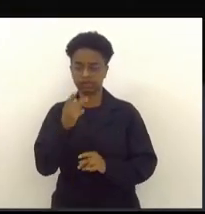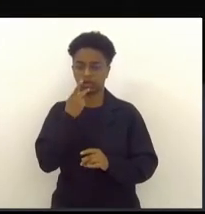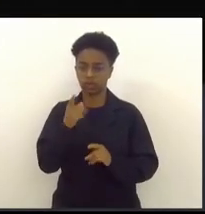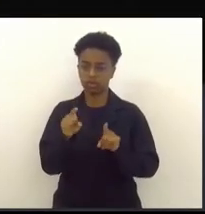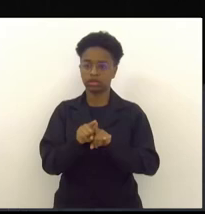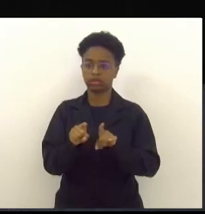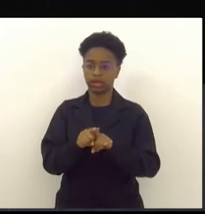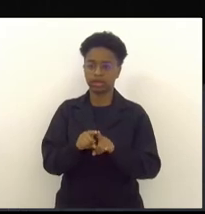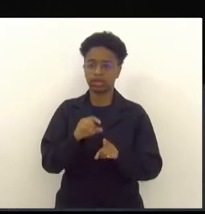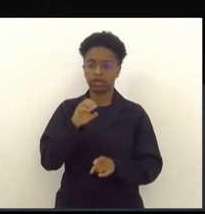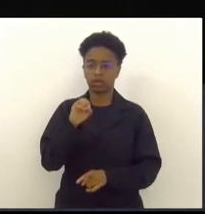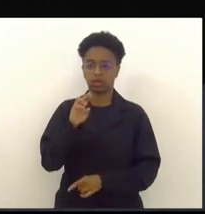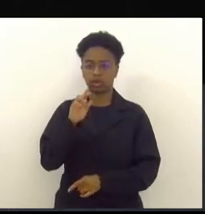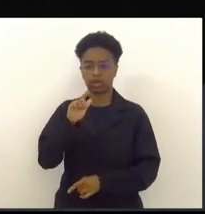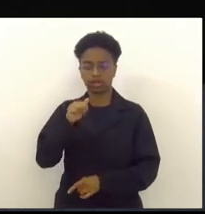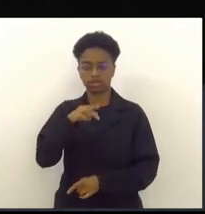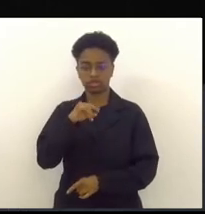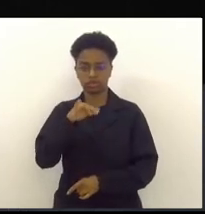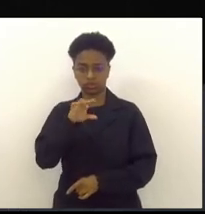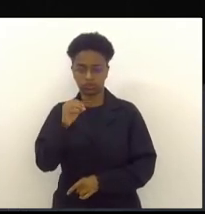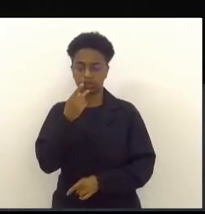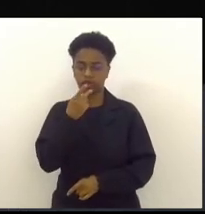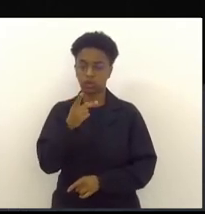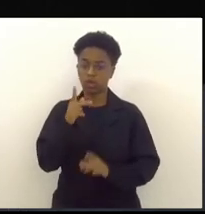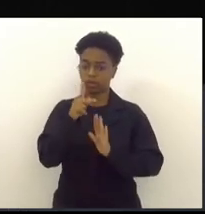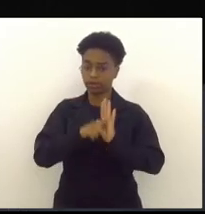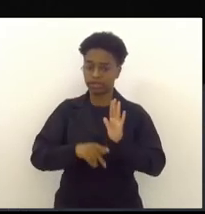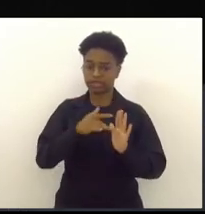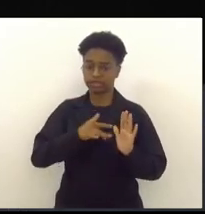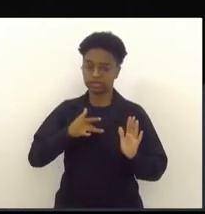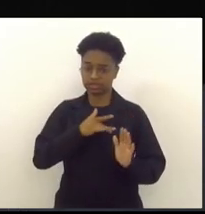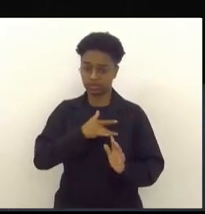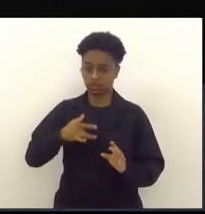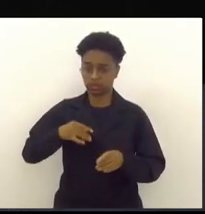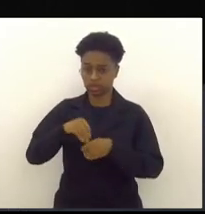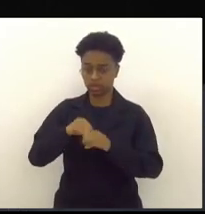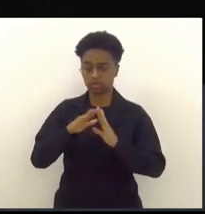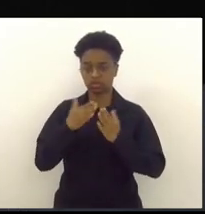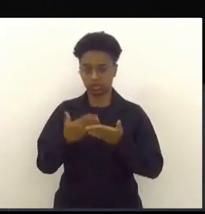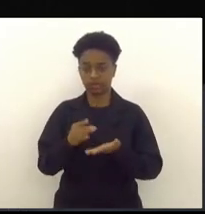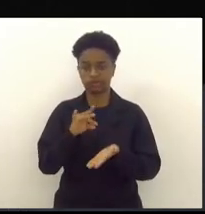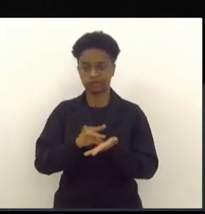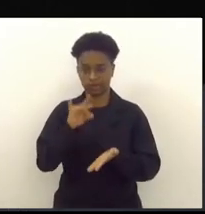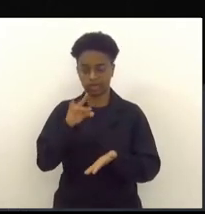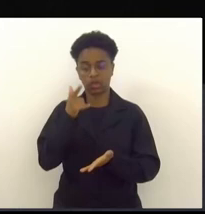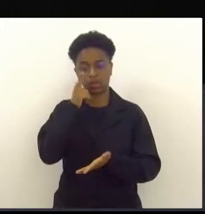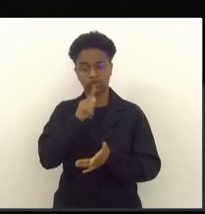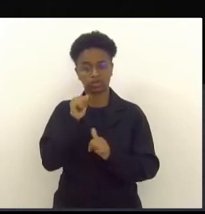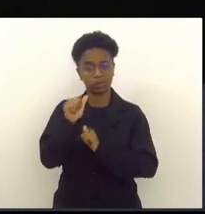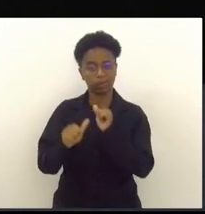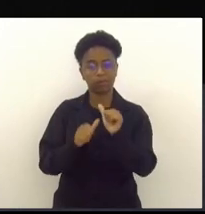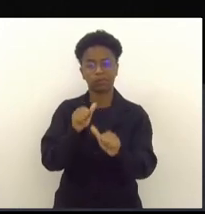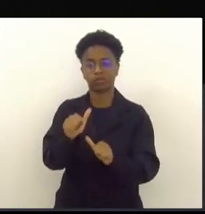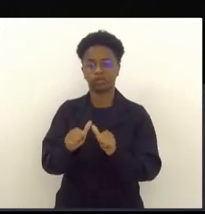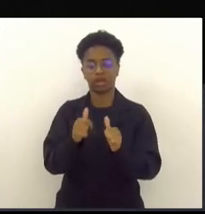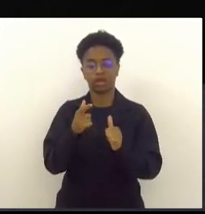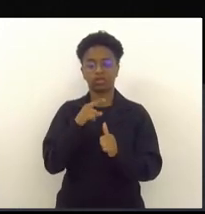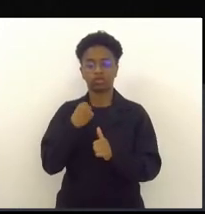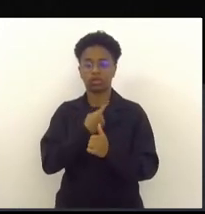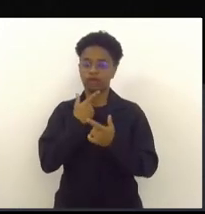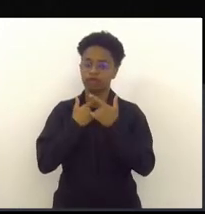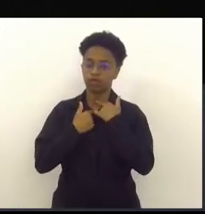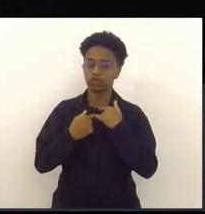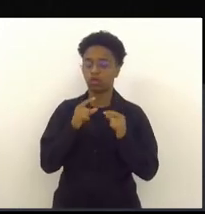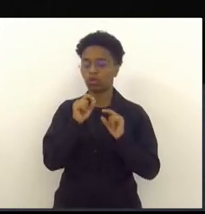mencionou. Esse projeto, Segurança e Saúde nas Escolas, é um projeto que realmente vai revolucionar o que a gente deseja, o que a